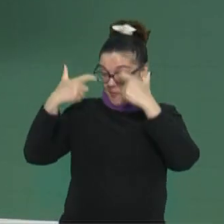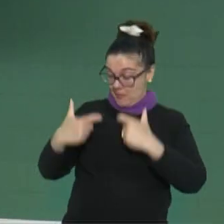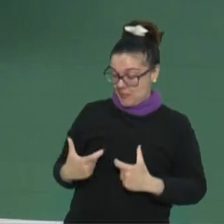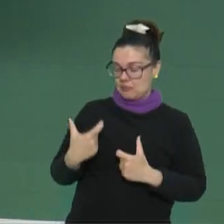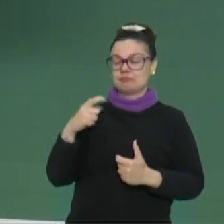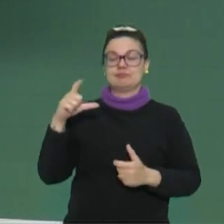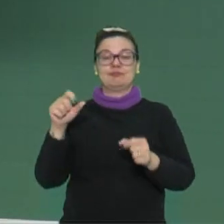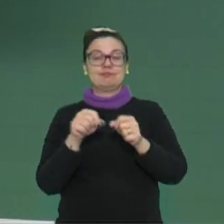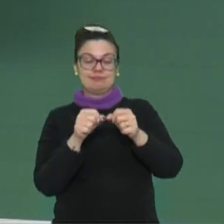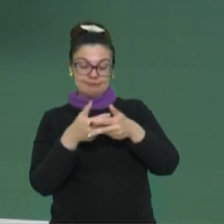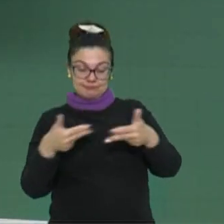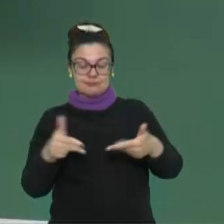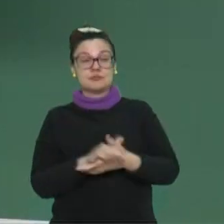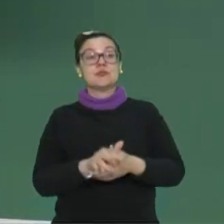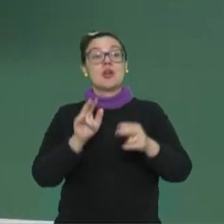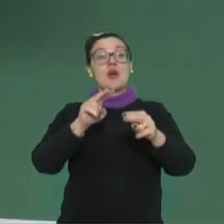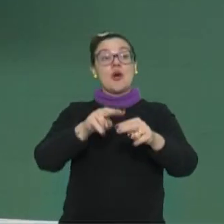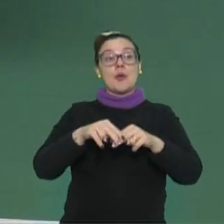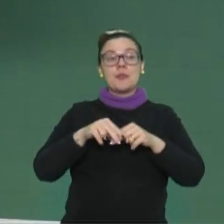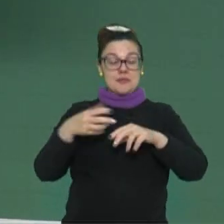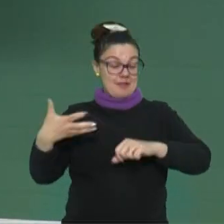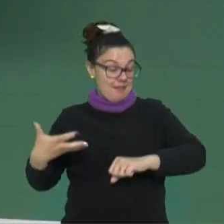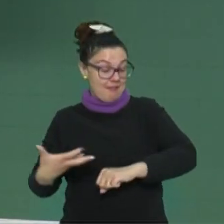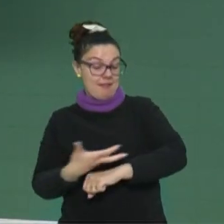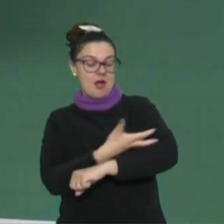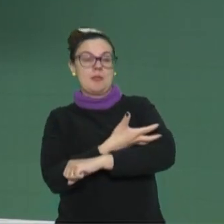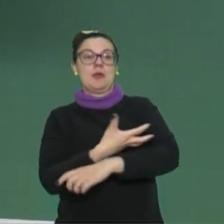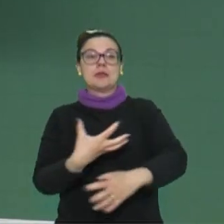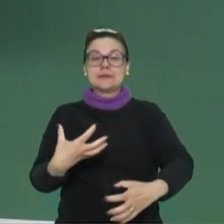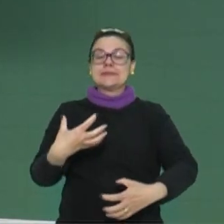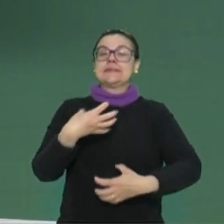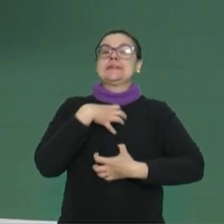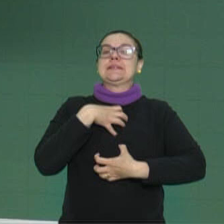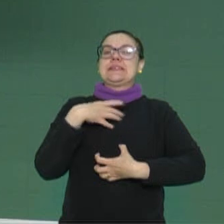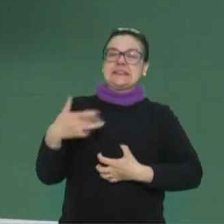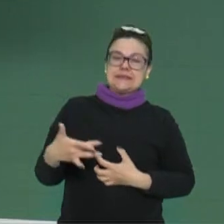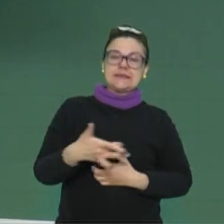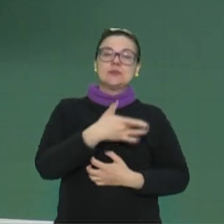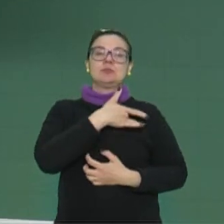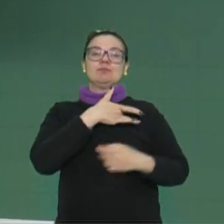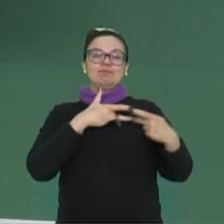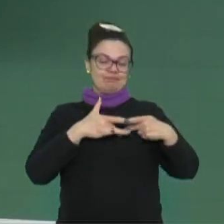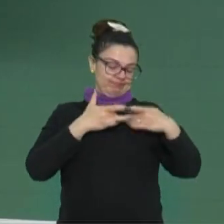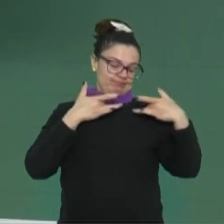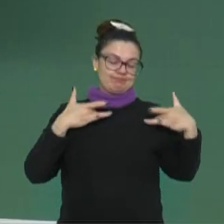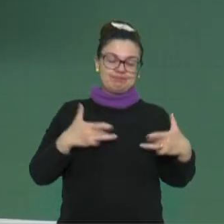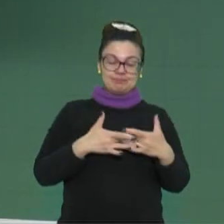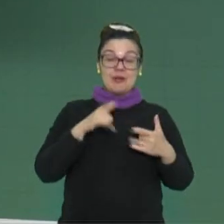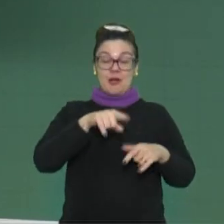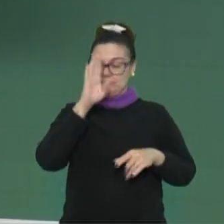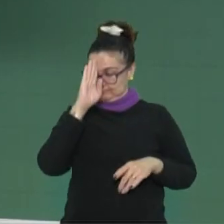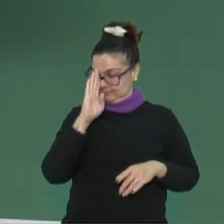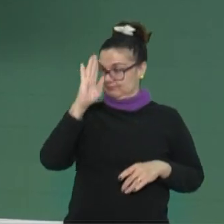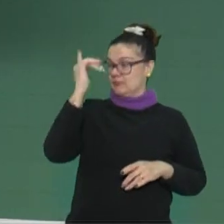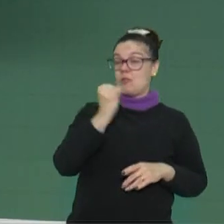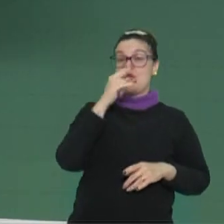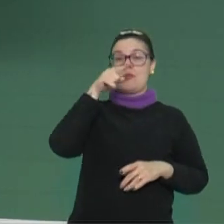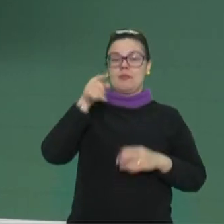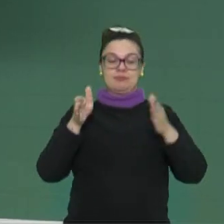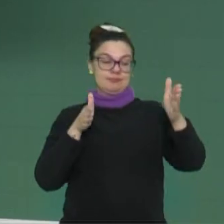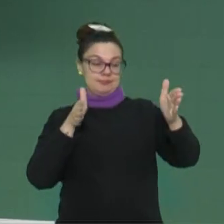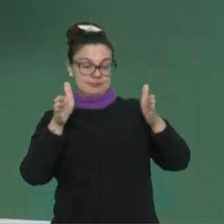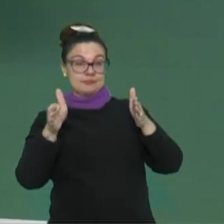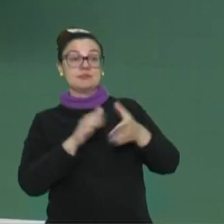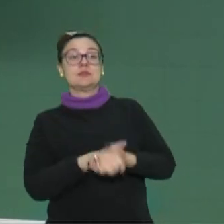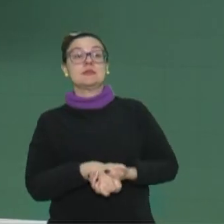as suas ações. Por isso, as emoções e paixões humanas são decisivas nesse momento. Então, para o